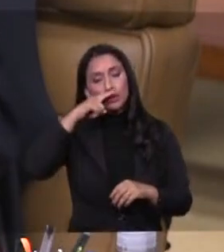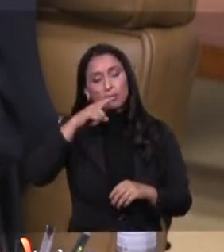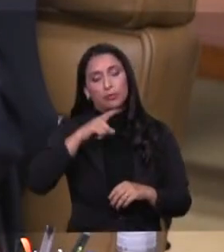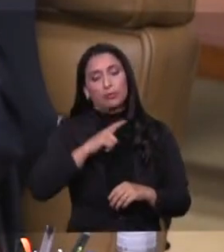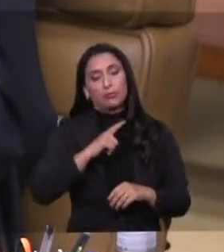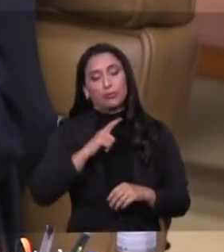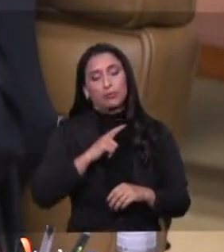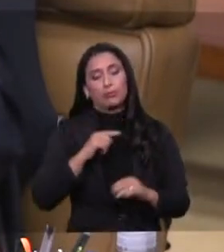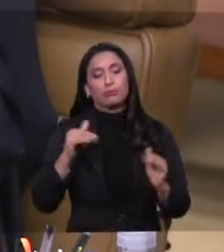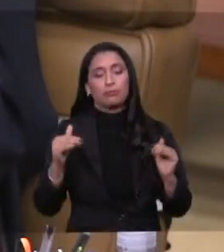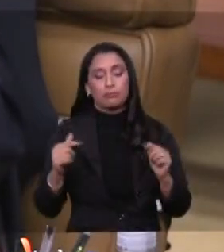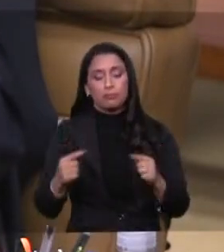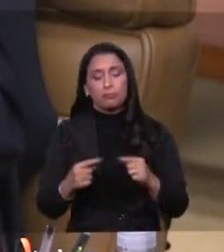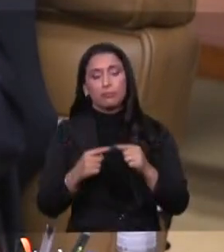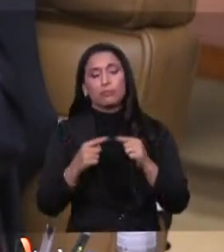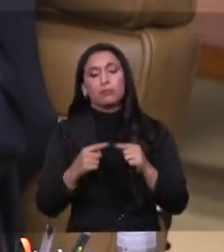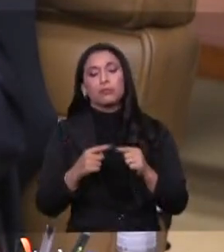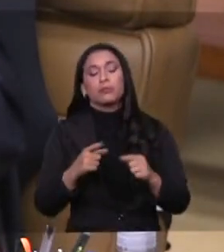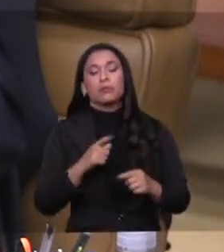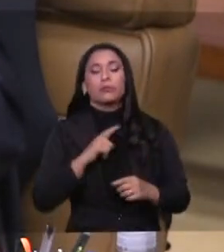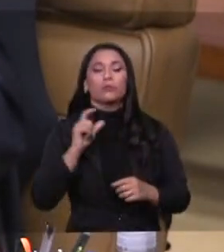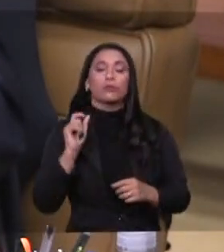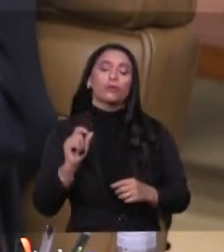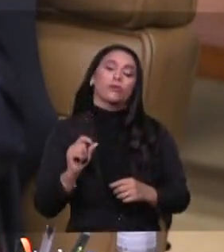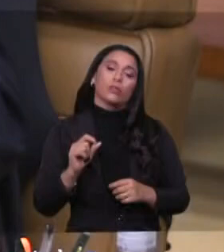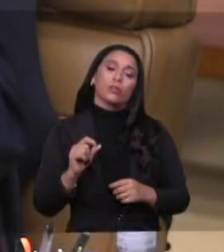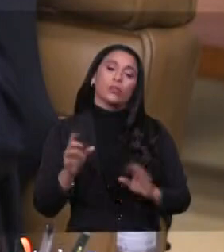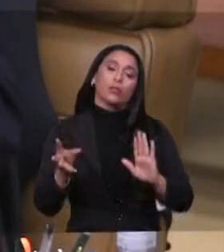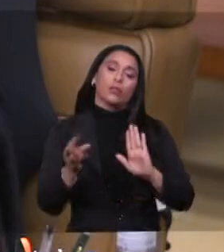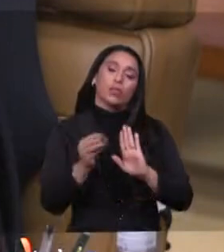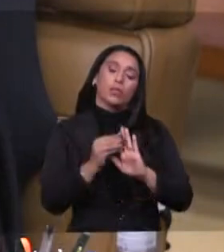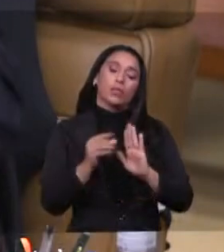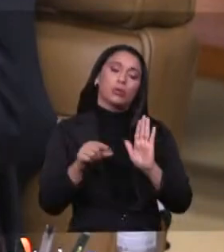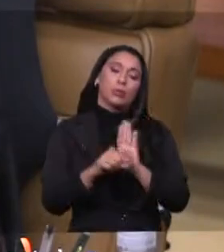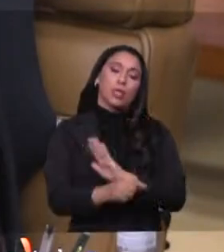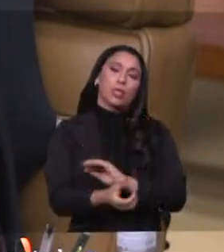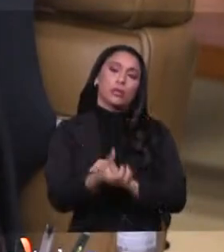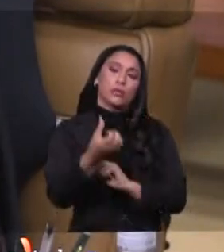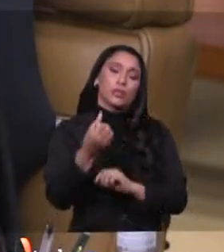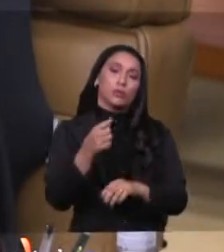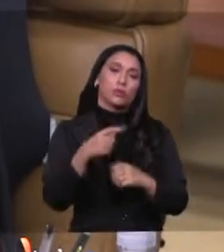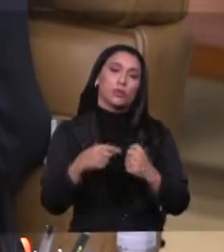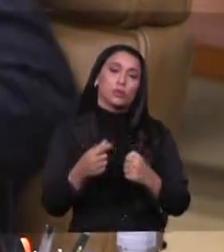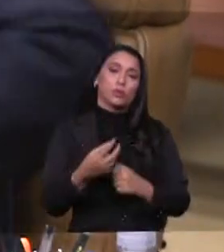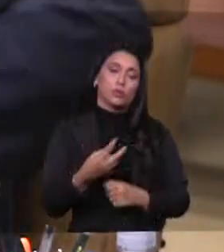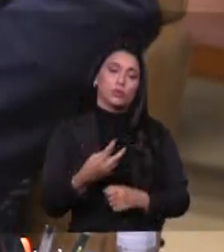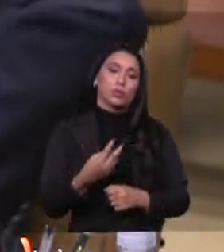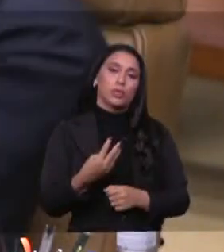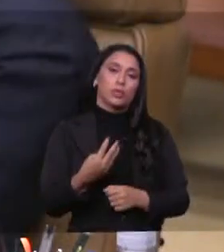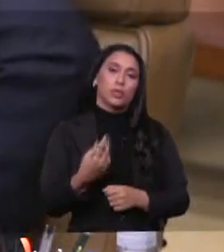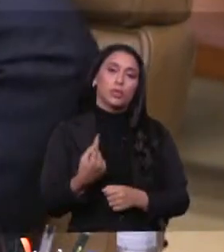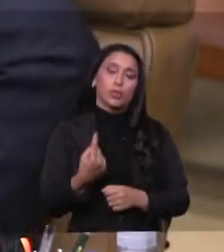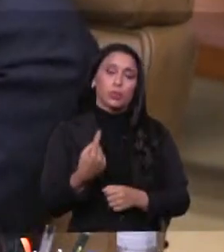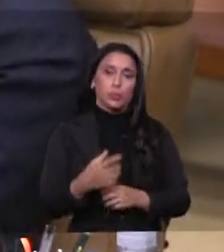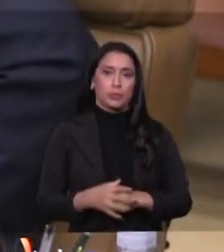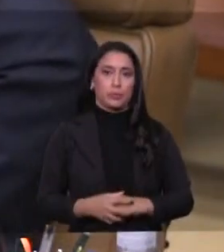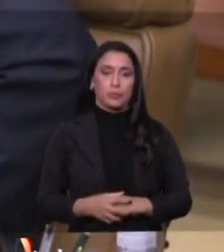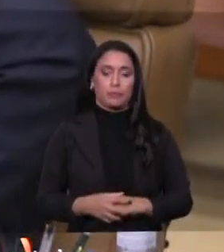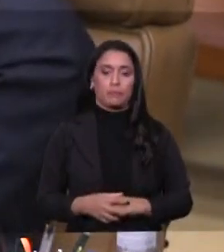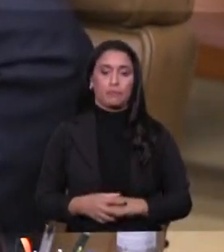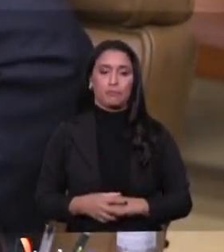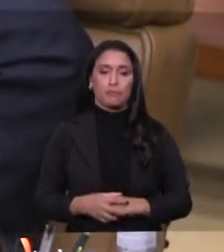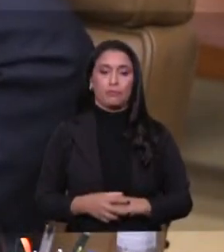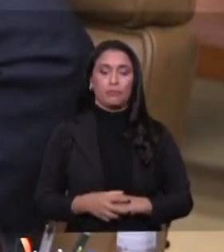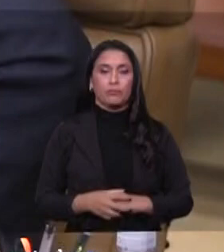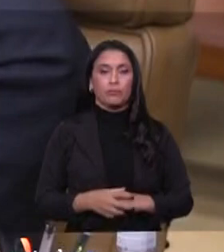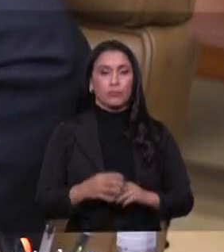consentânea nesse ponto com o disposto no parágrafo 6º do artigo 231.